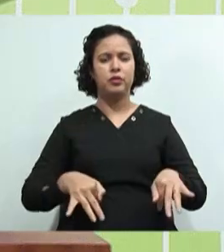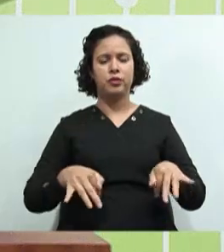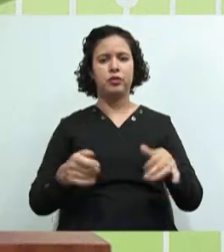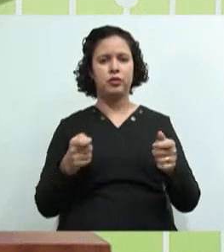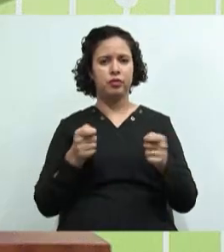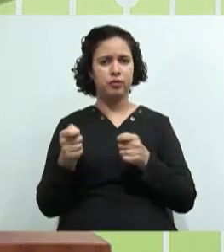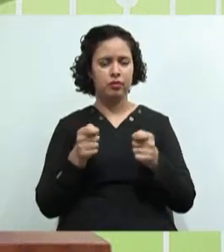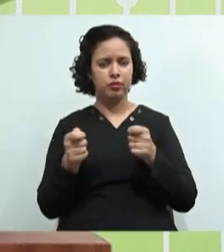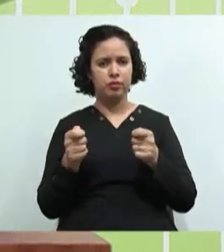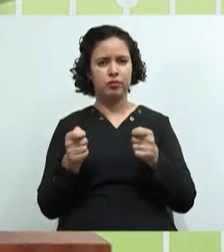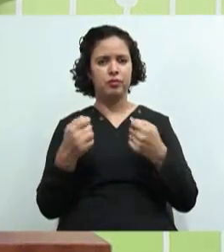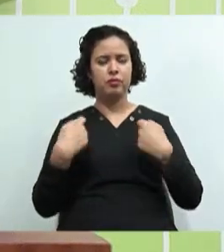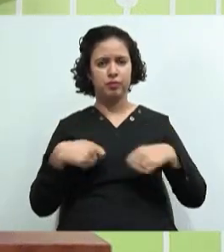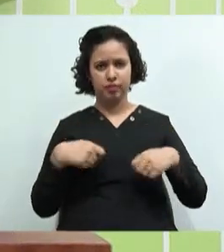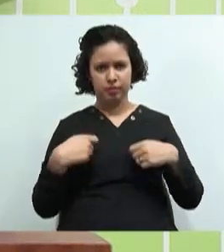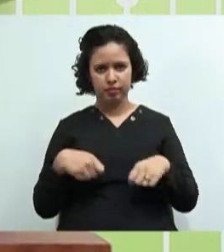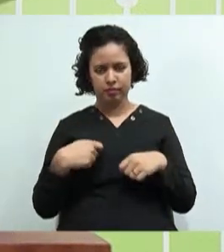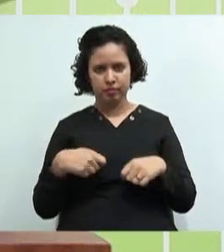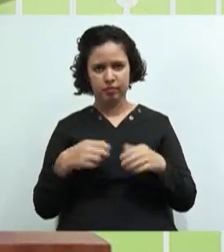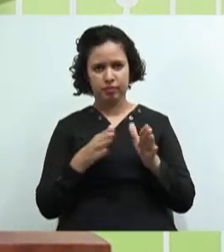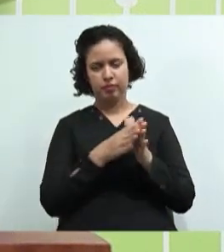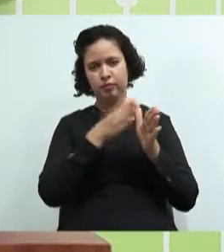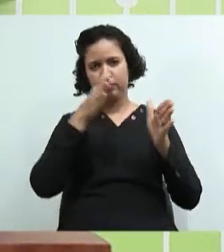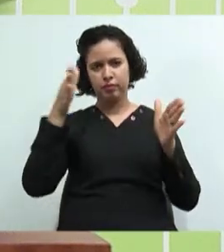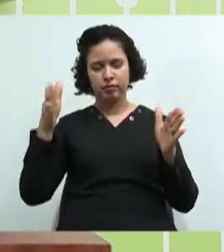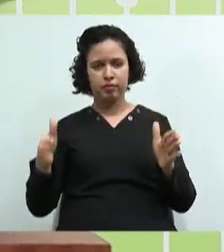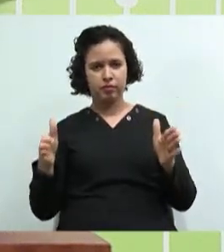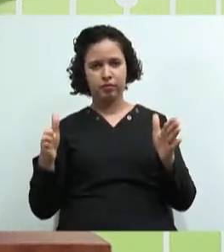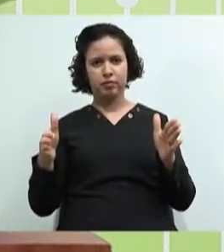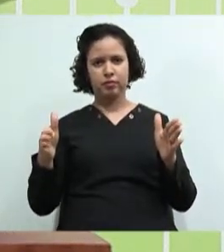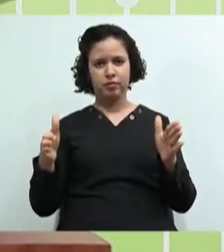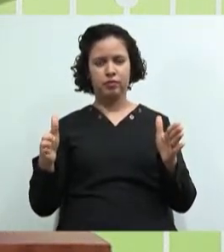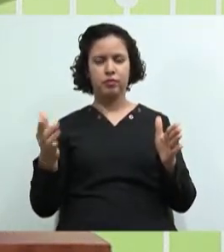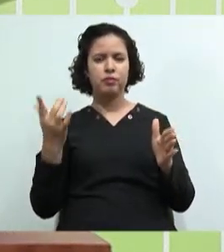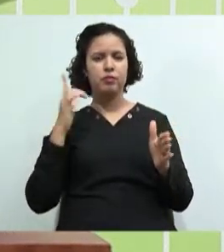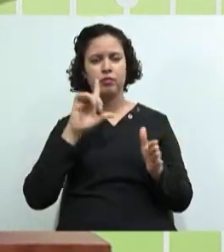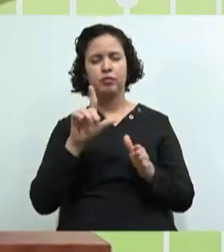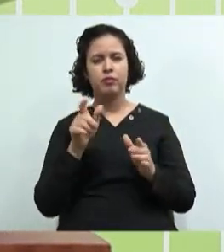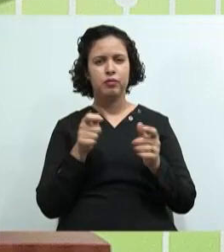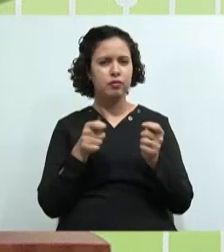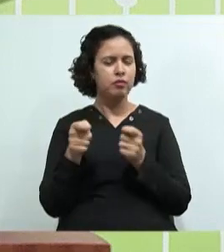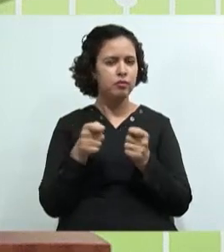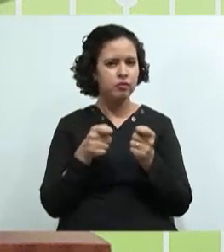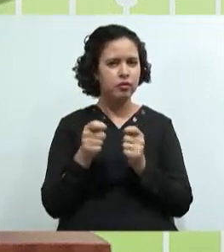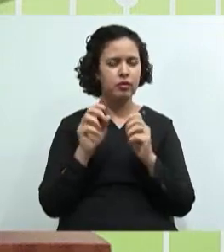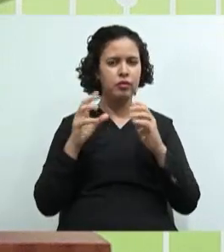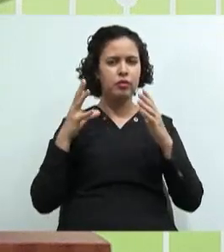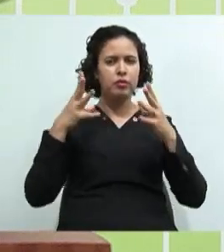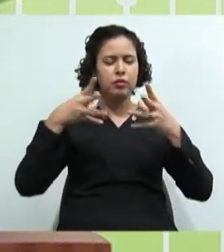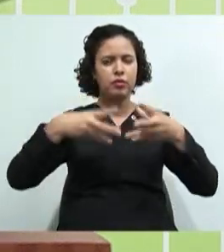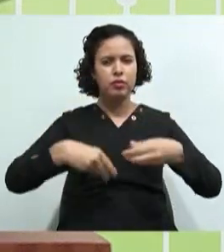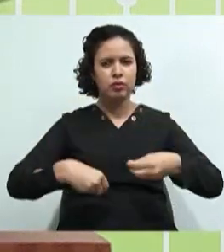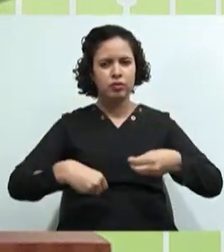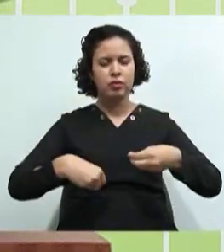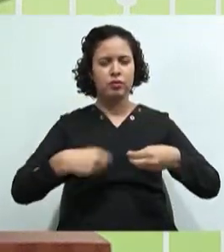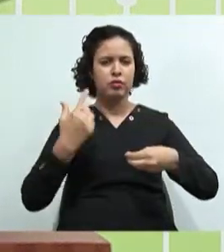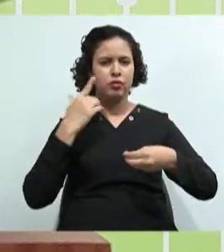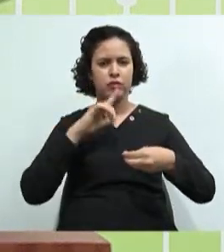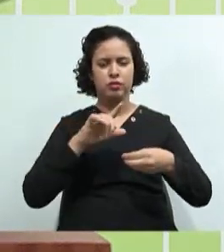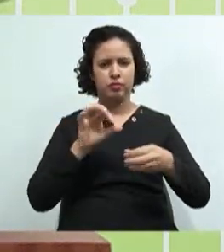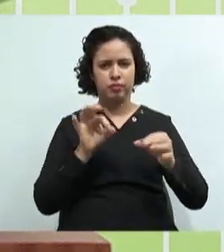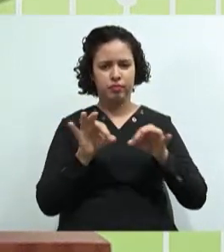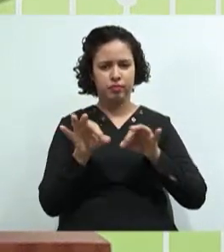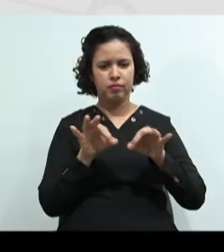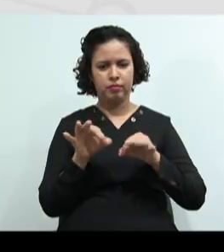existe exatamente para isso, que no meio do tempo você consiga analisar exatamente se tudo está sendo executado conforme o planejado, tá